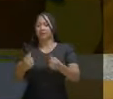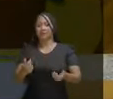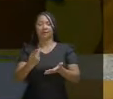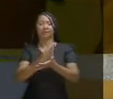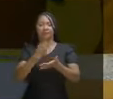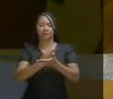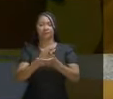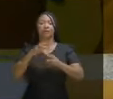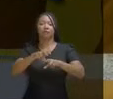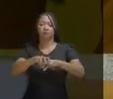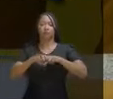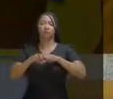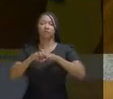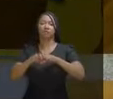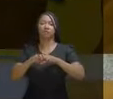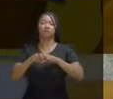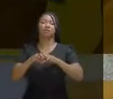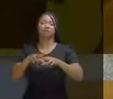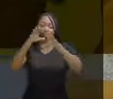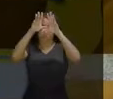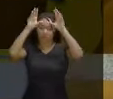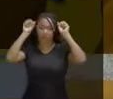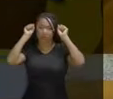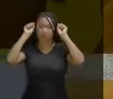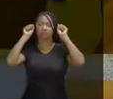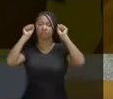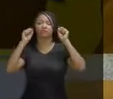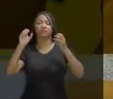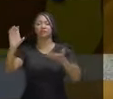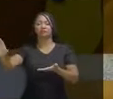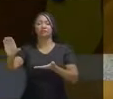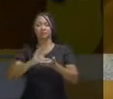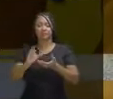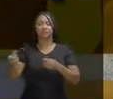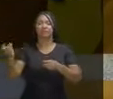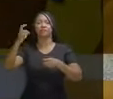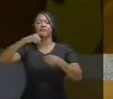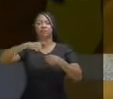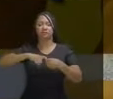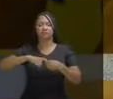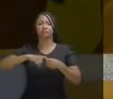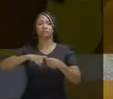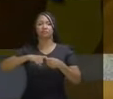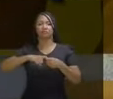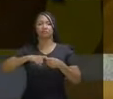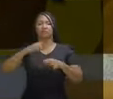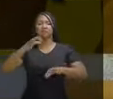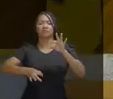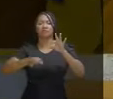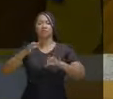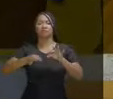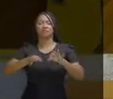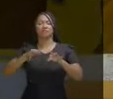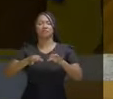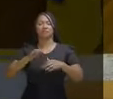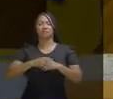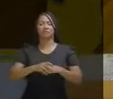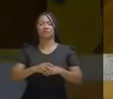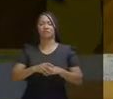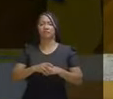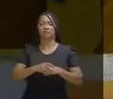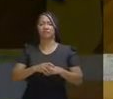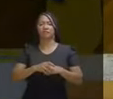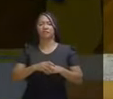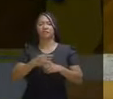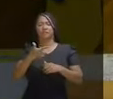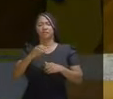despesa. Por isso, esse tribunal majorou o valor a ser recolhido ao erário. Esse julgado é o 8374,